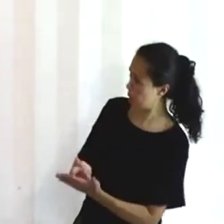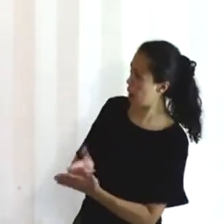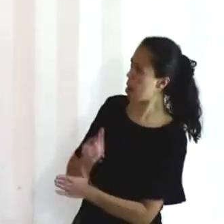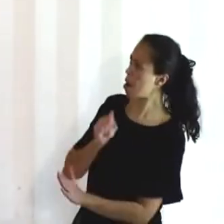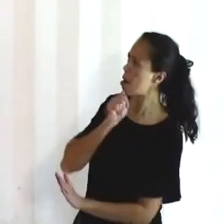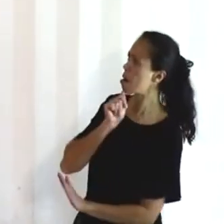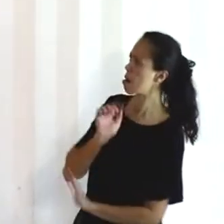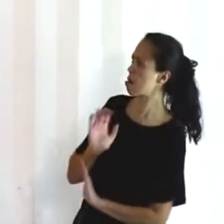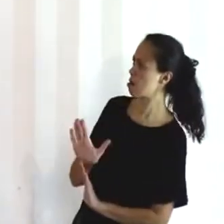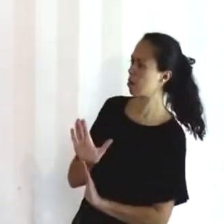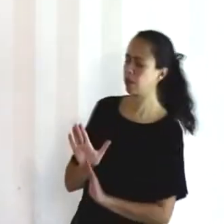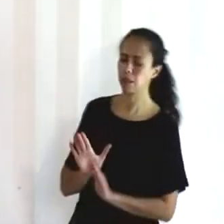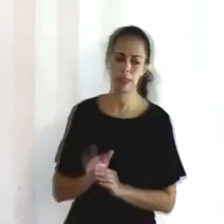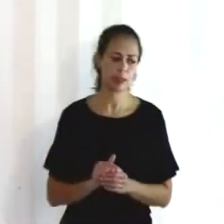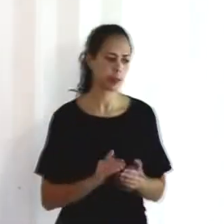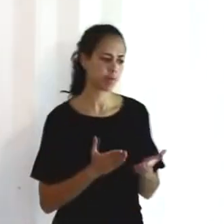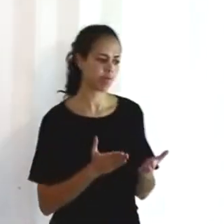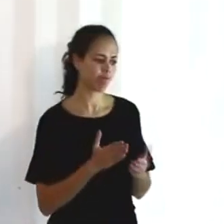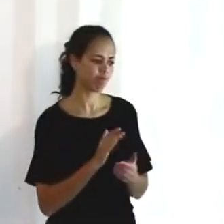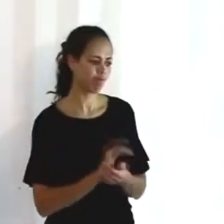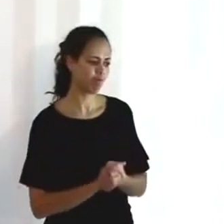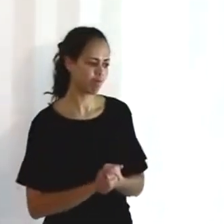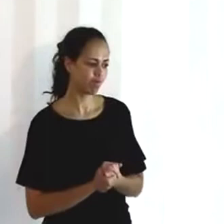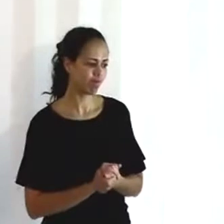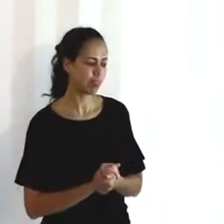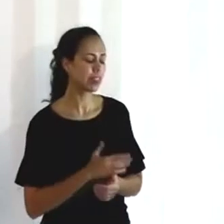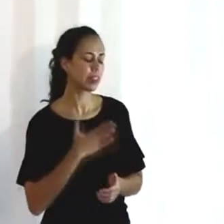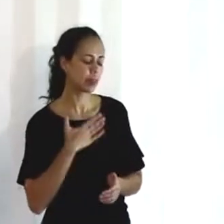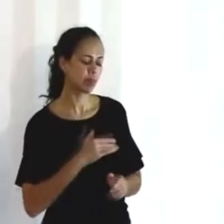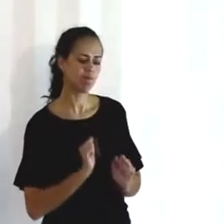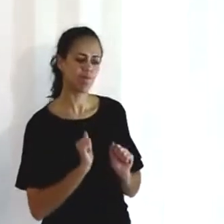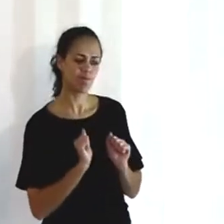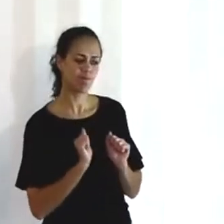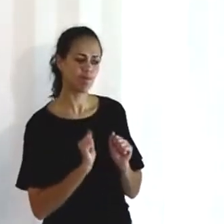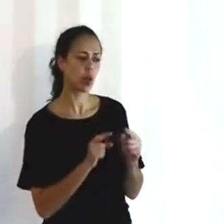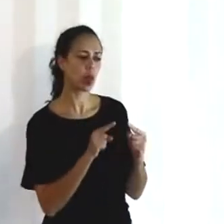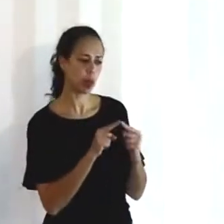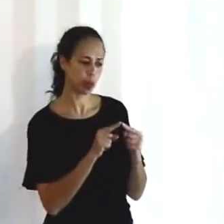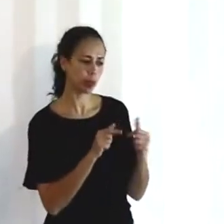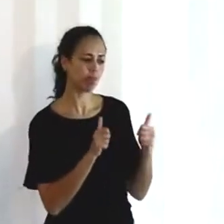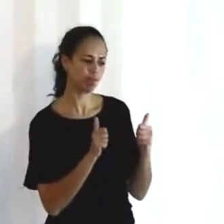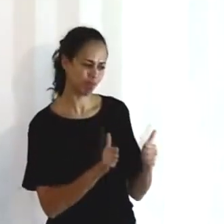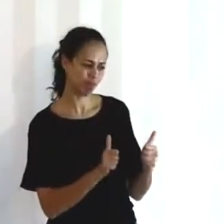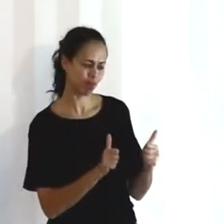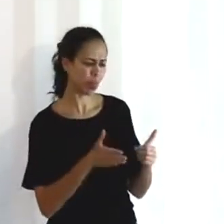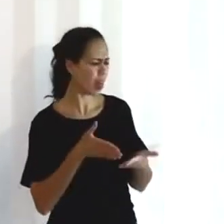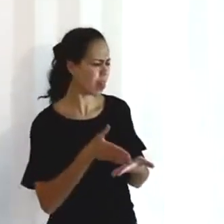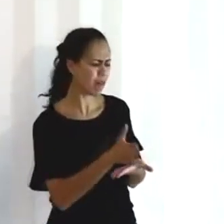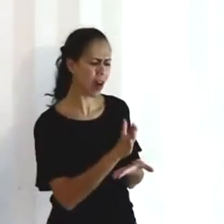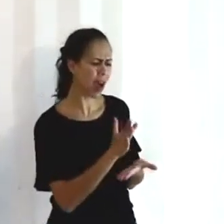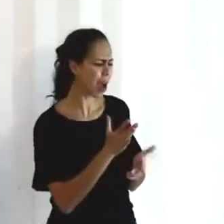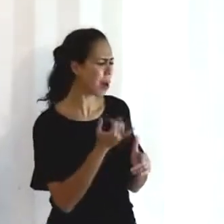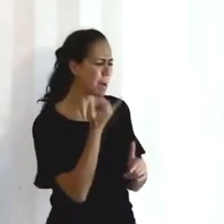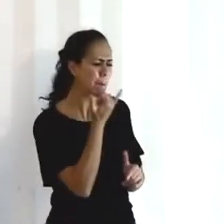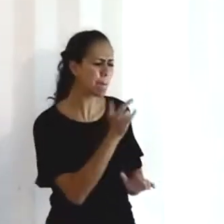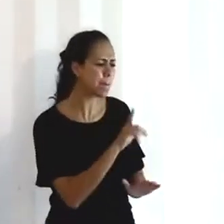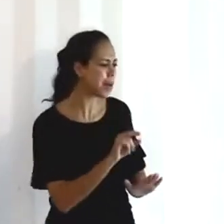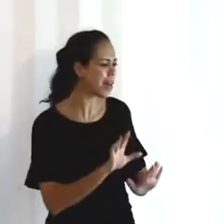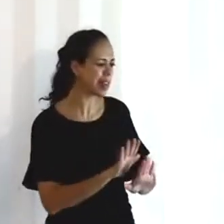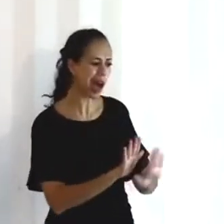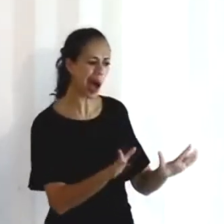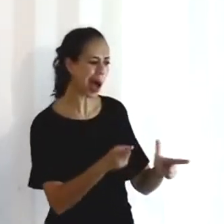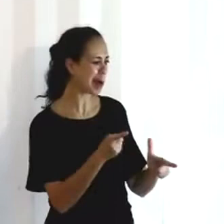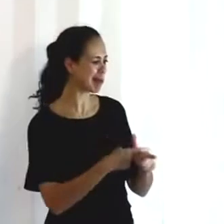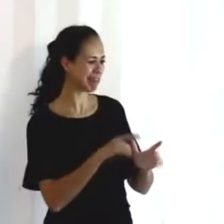servo, compadecendo-se, mandou-o embora e perdoou-lhe a dívida. Saindo, porém,